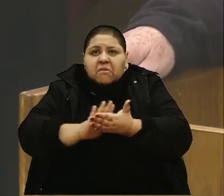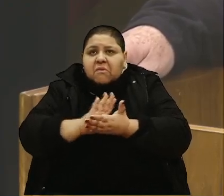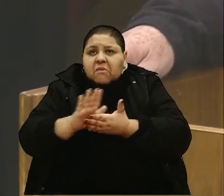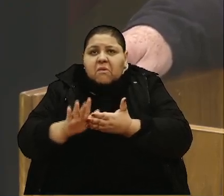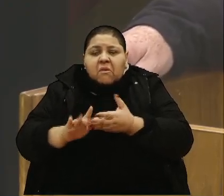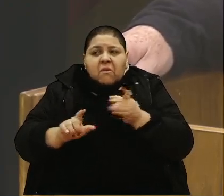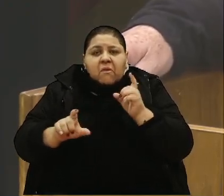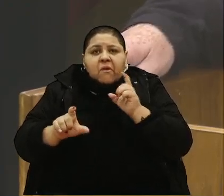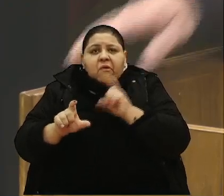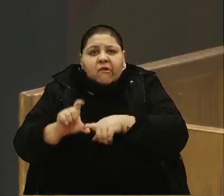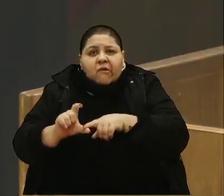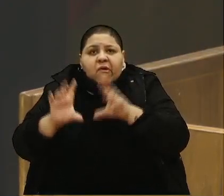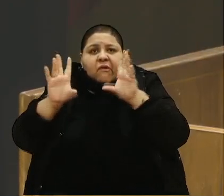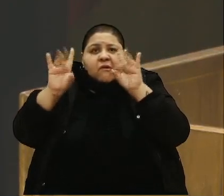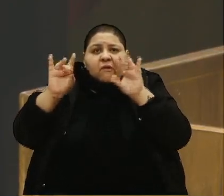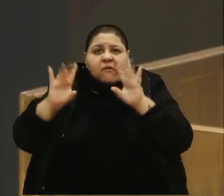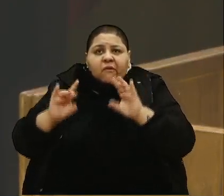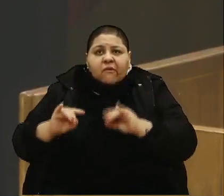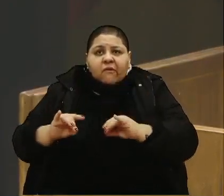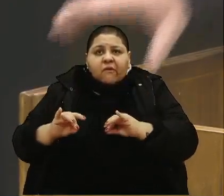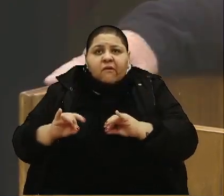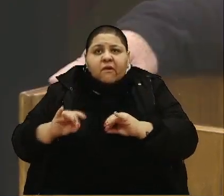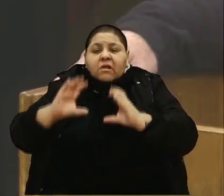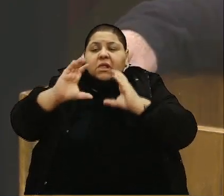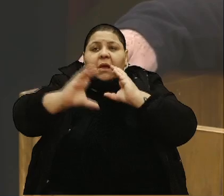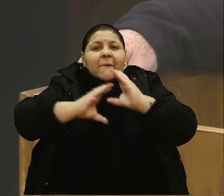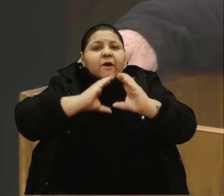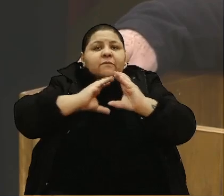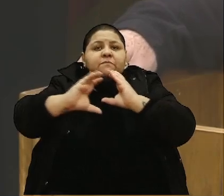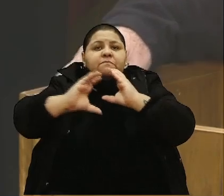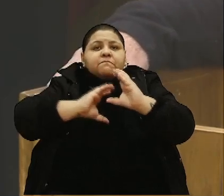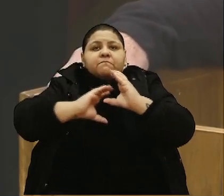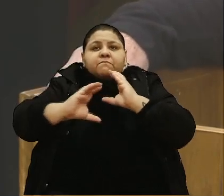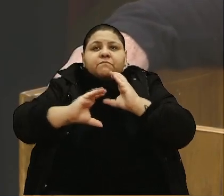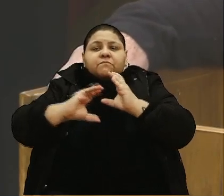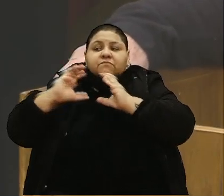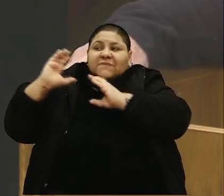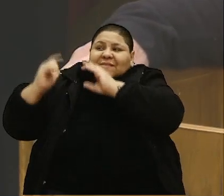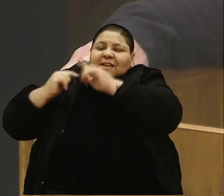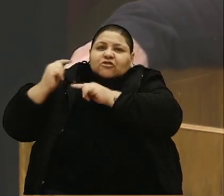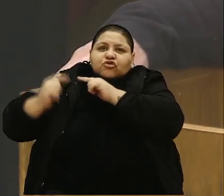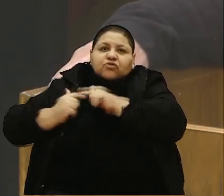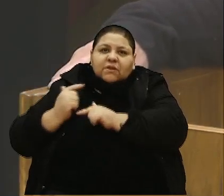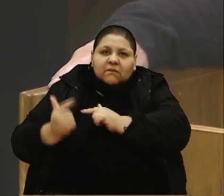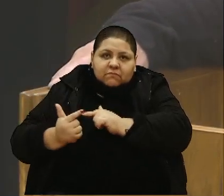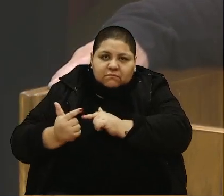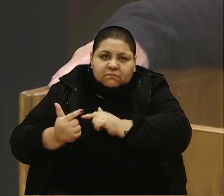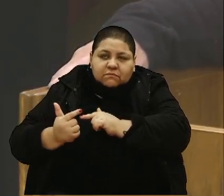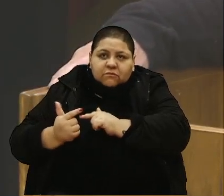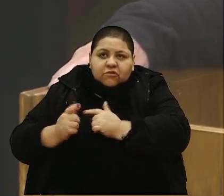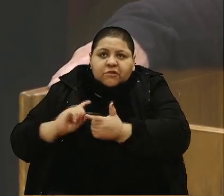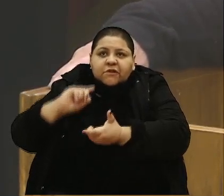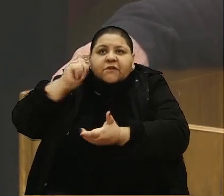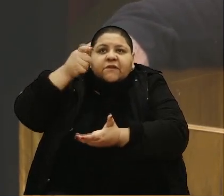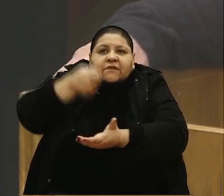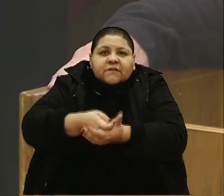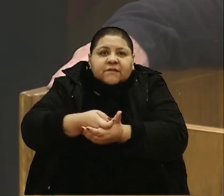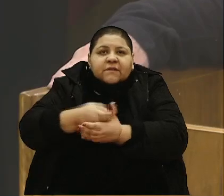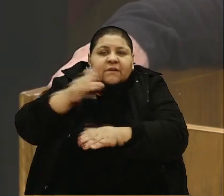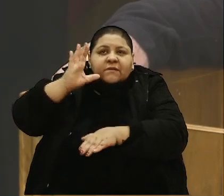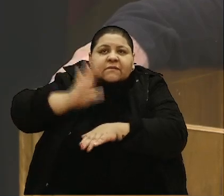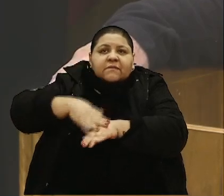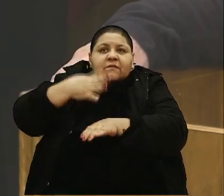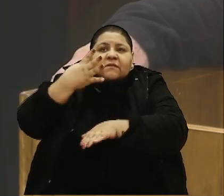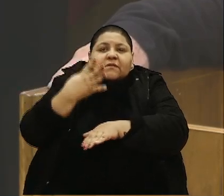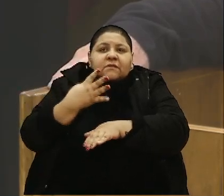condenando, especialmente na tal da mídia tradicional, o pagamento de mais de